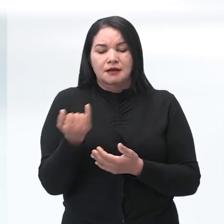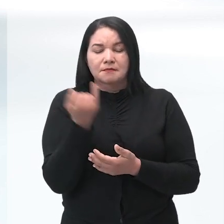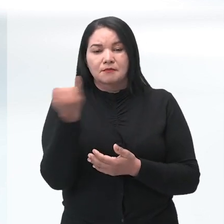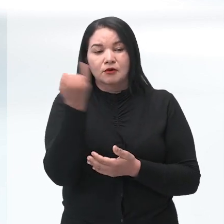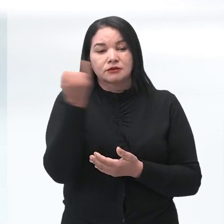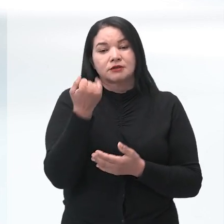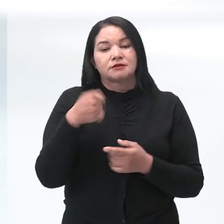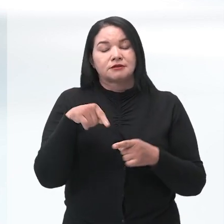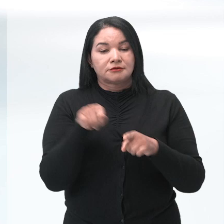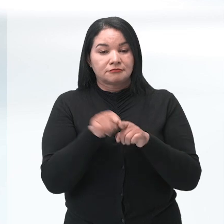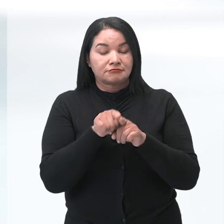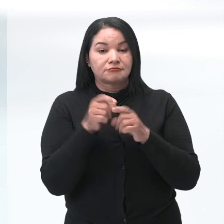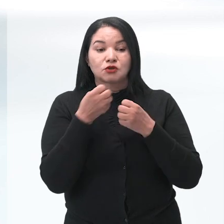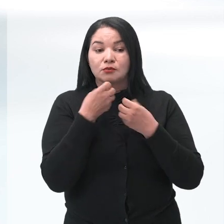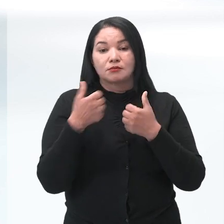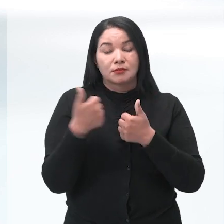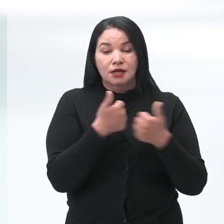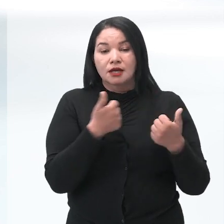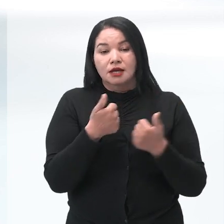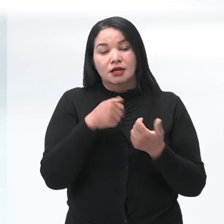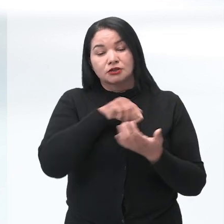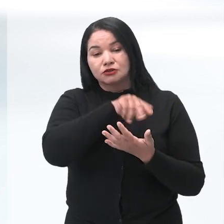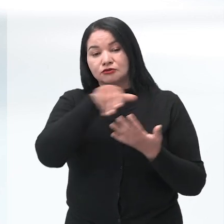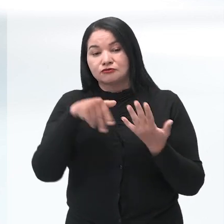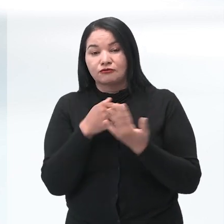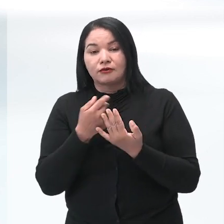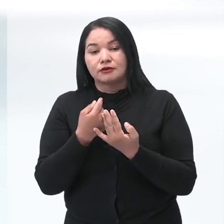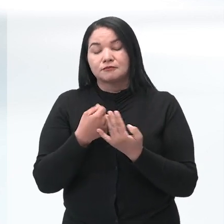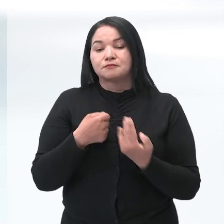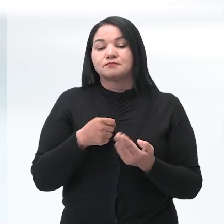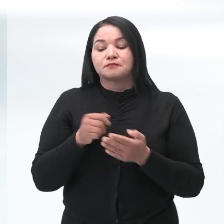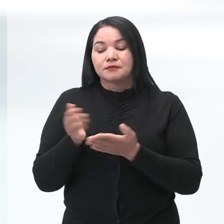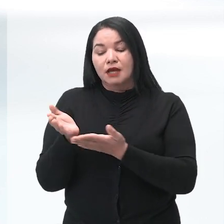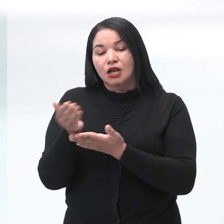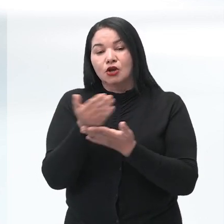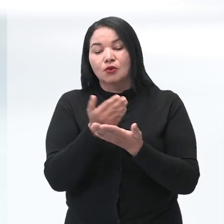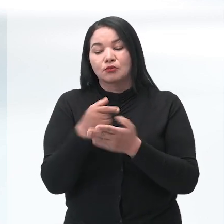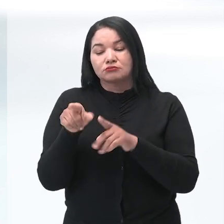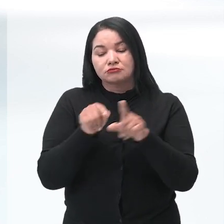benéfices, né, da coleta seletiva para a nossa sociedade.